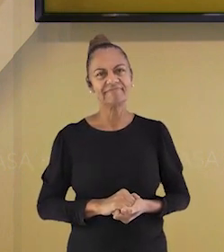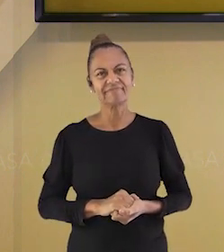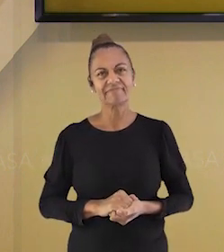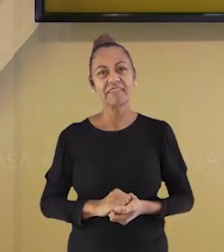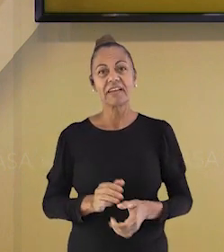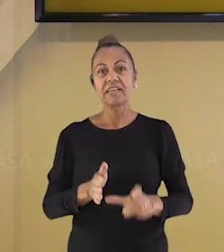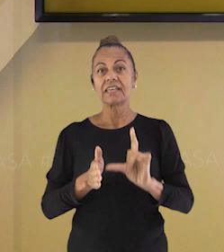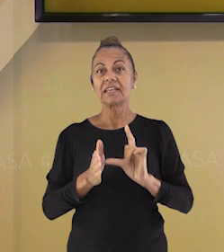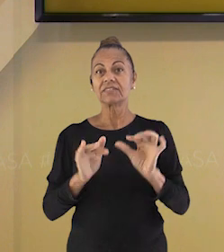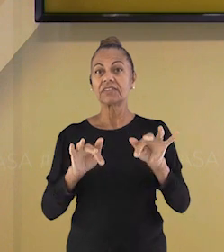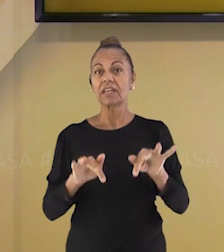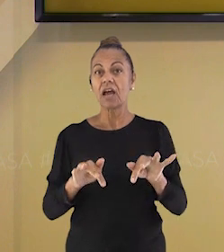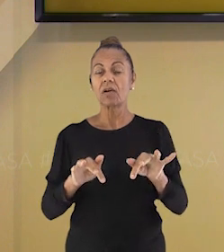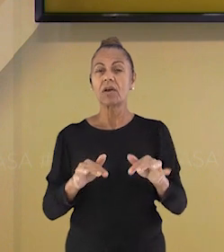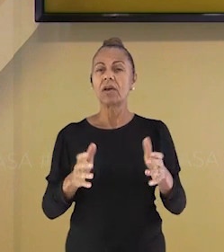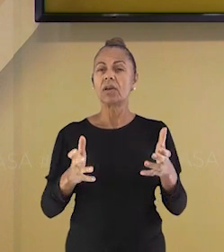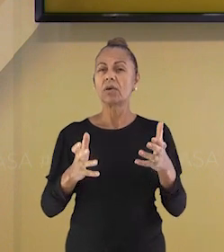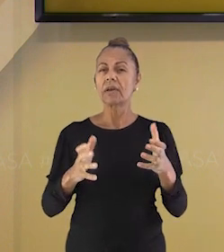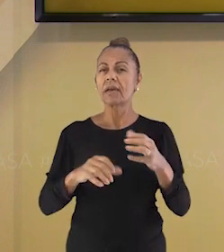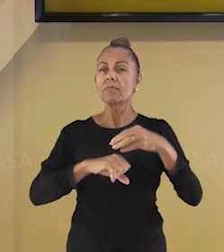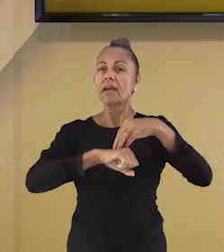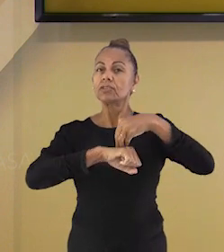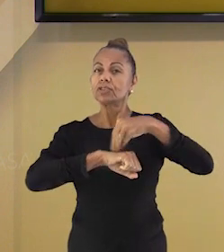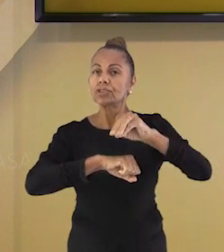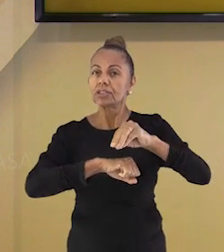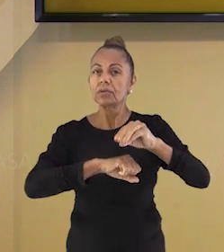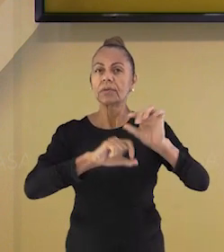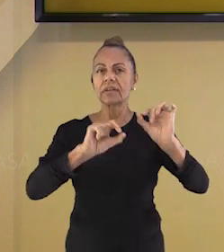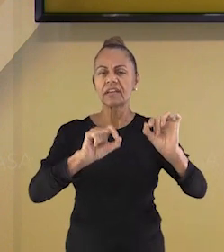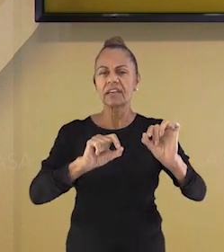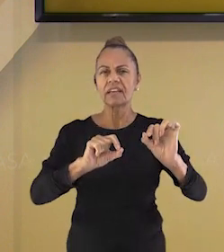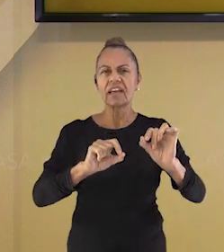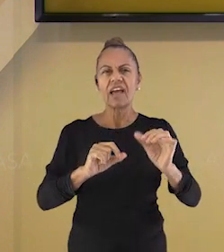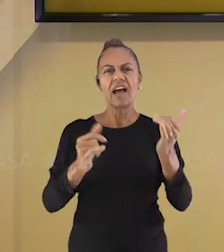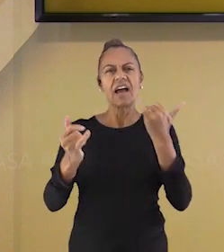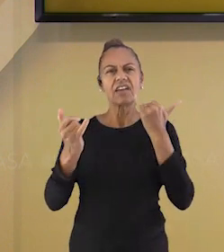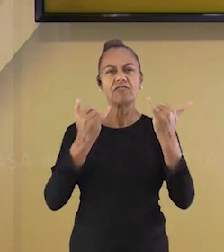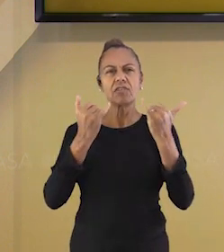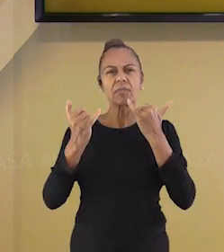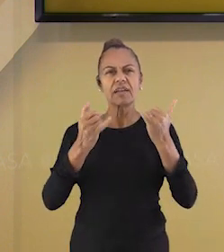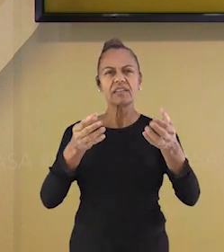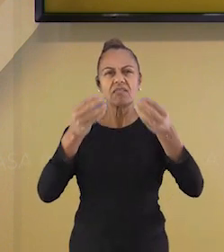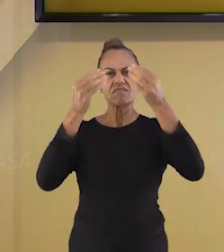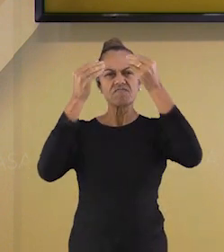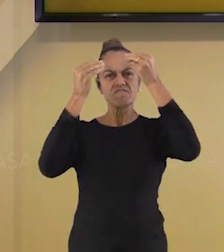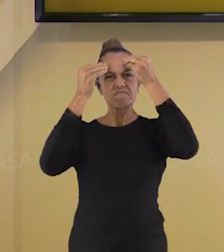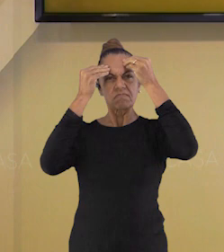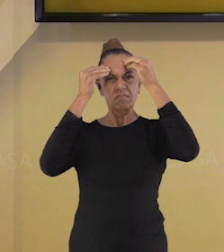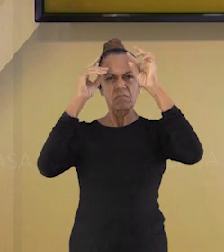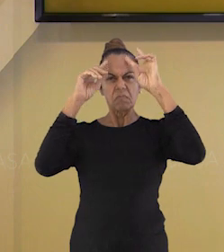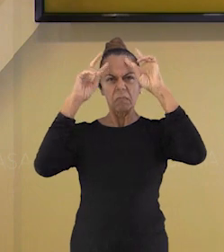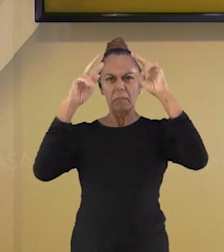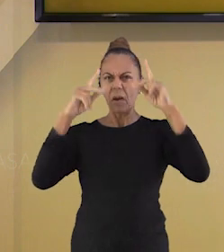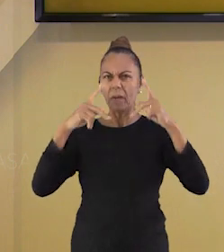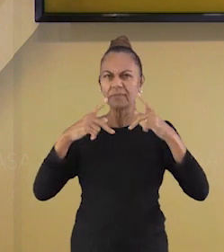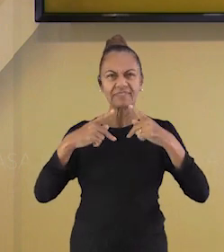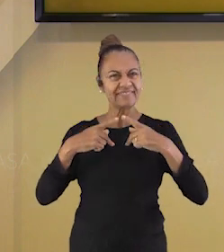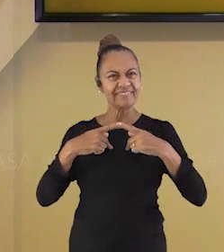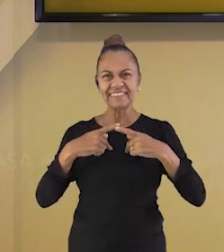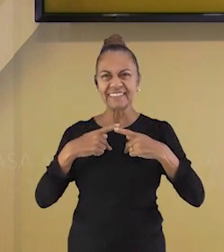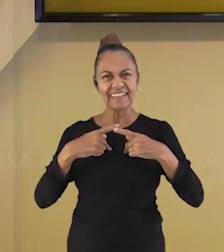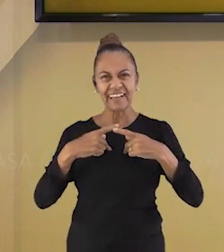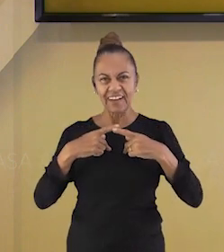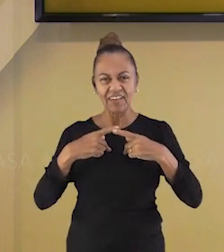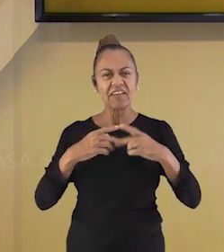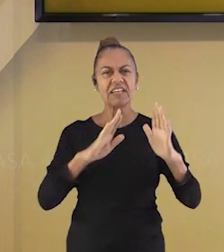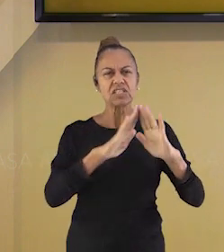está aparecendo aí na sua tela. E antes de encerrar, quero deixar mais uma dica. Não guarde as informações do nosso